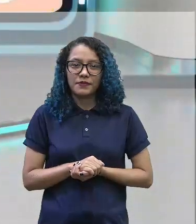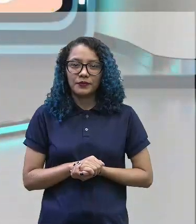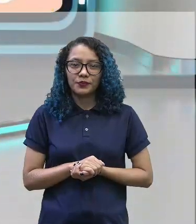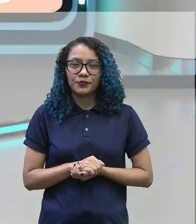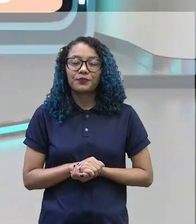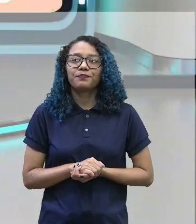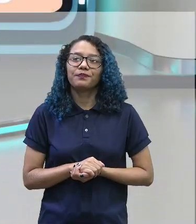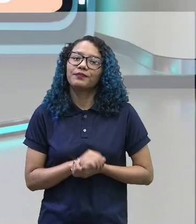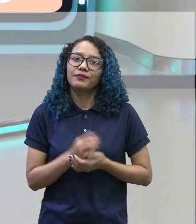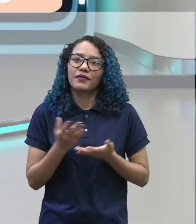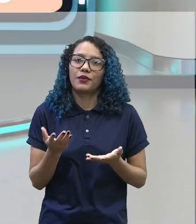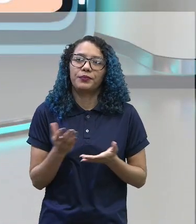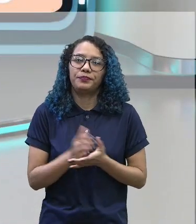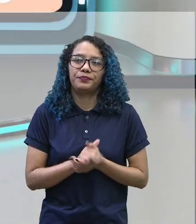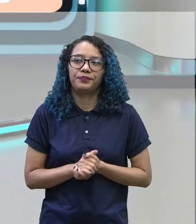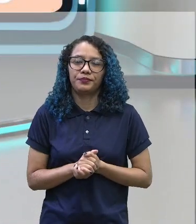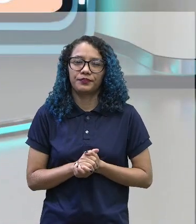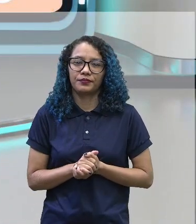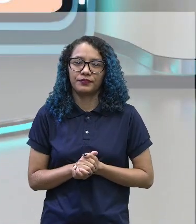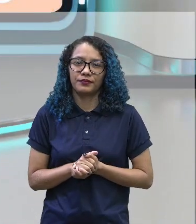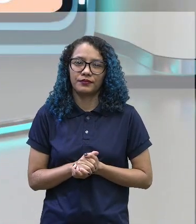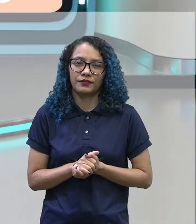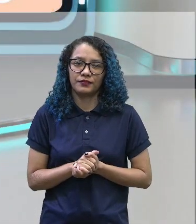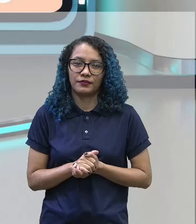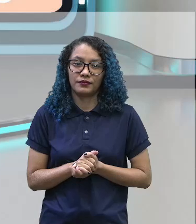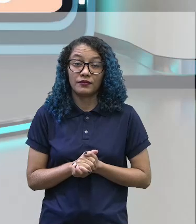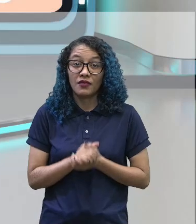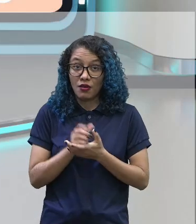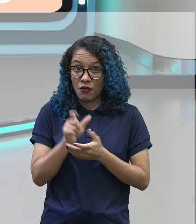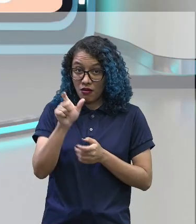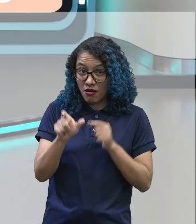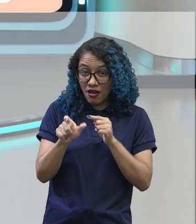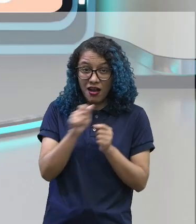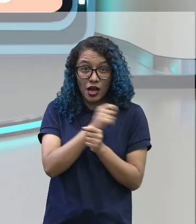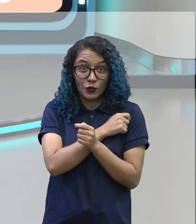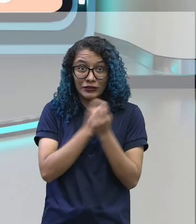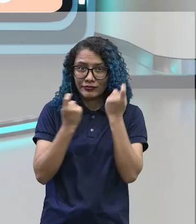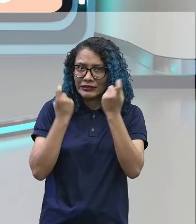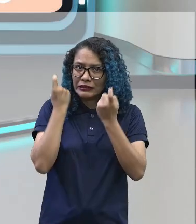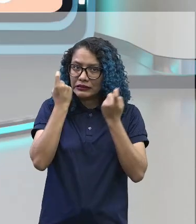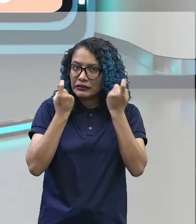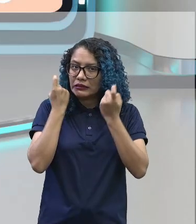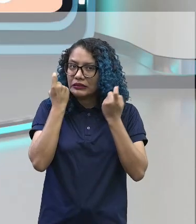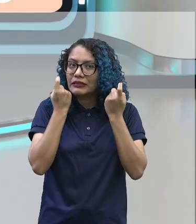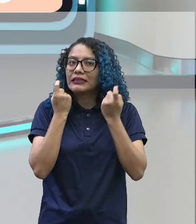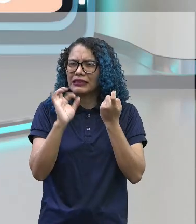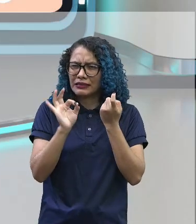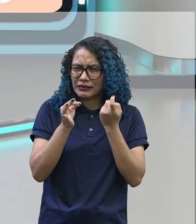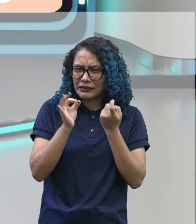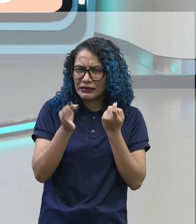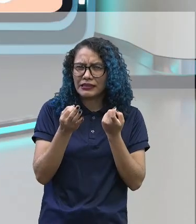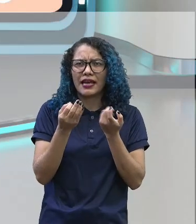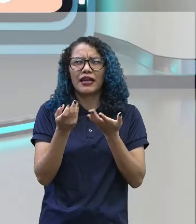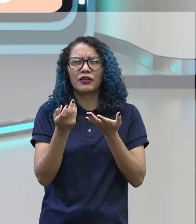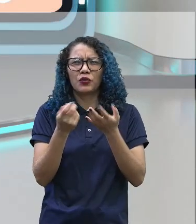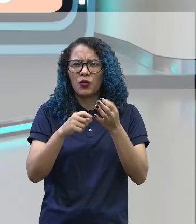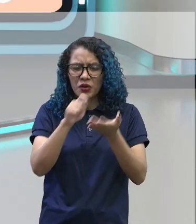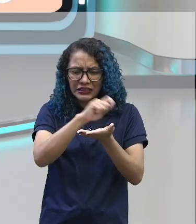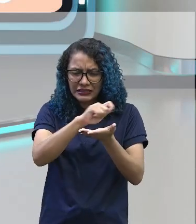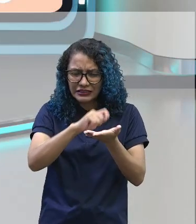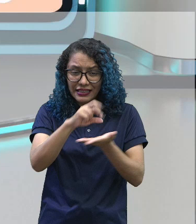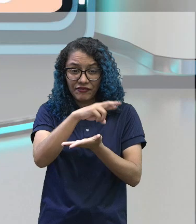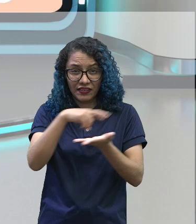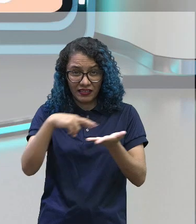Então, turmas, assim como a aluna ela estava preocupada, né, em como produzir uma